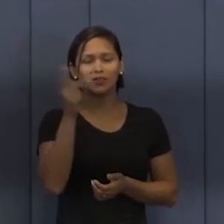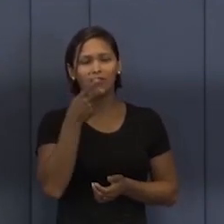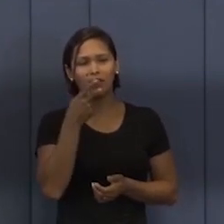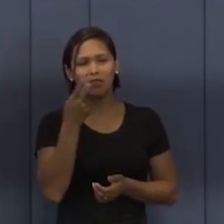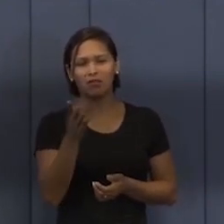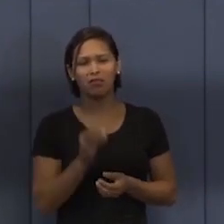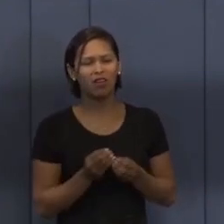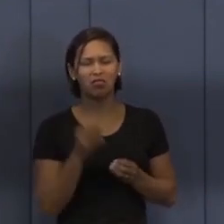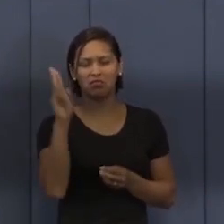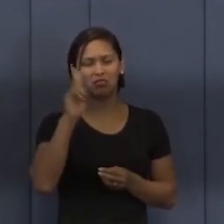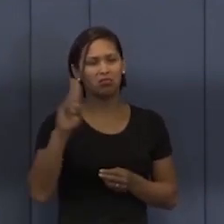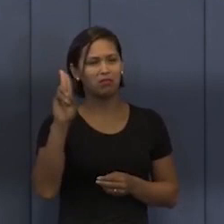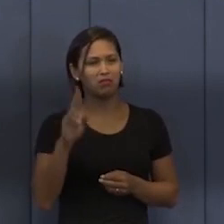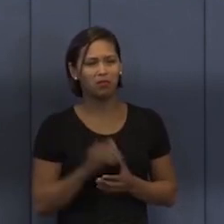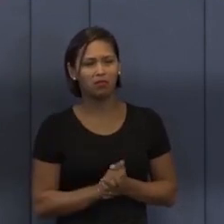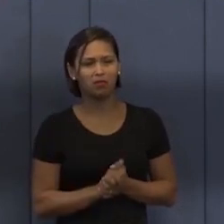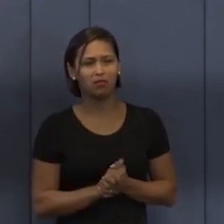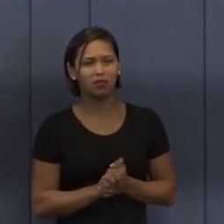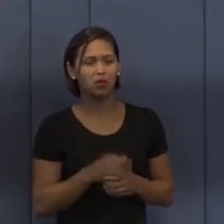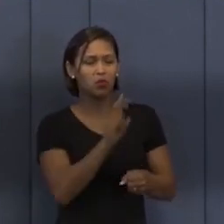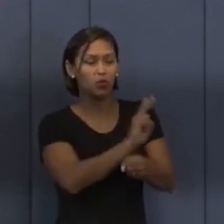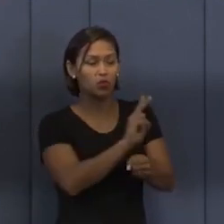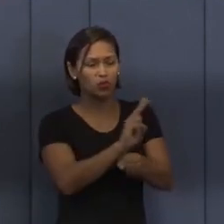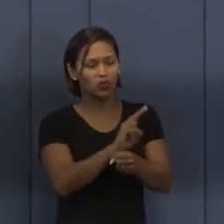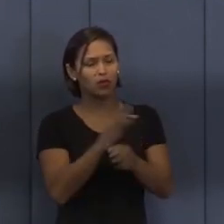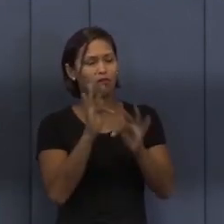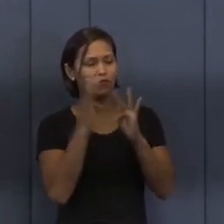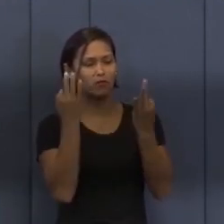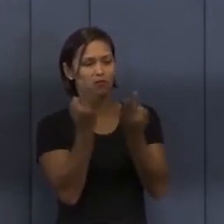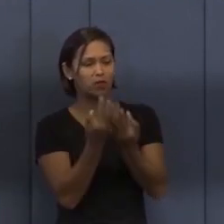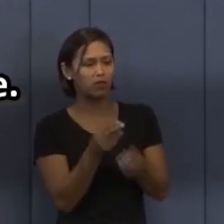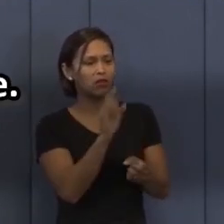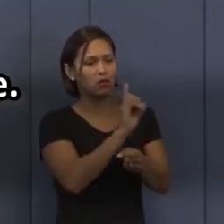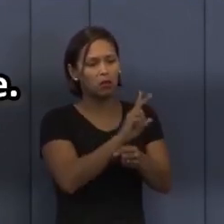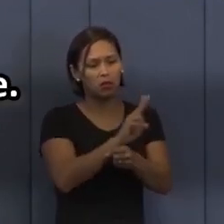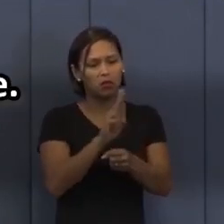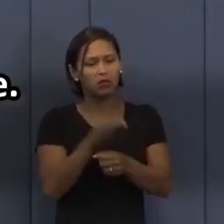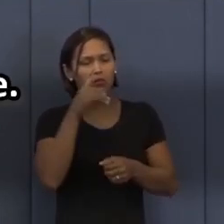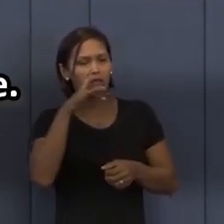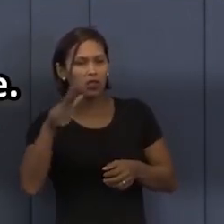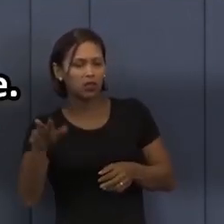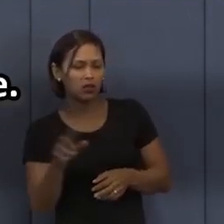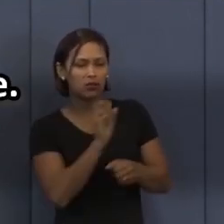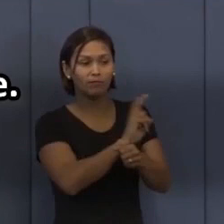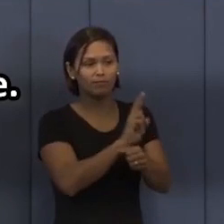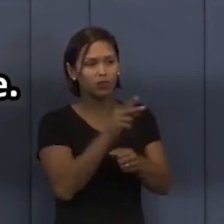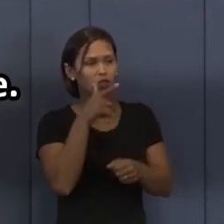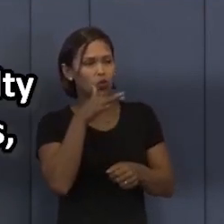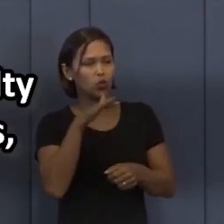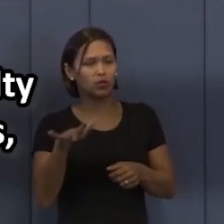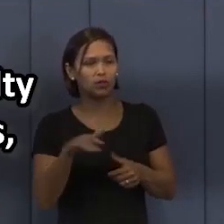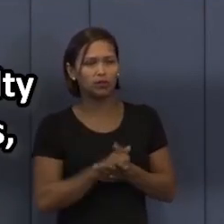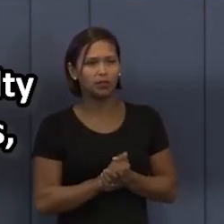isso o Razoni falou, não, aqui é muito comum, os adultos cuidam das... Eles cuidam das crianças aqui. Um protege o filho do outro o tempo